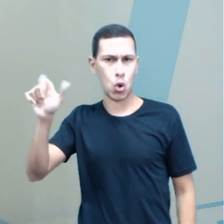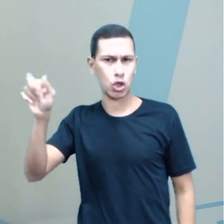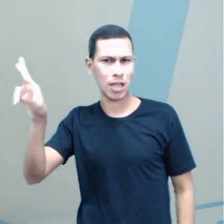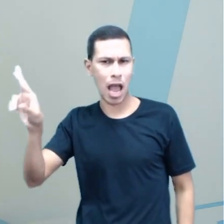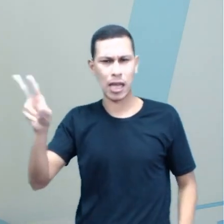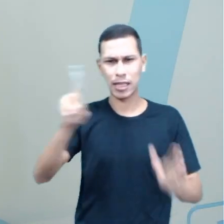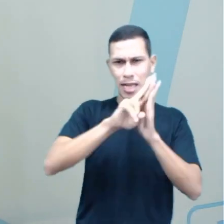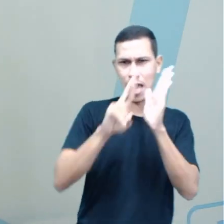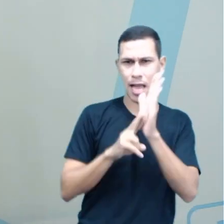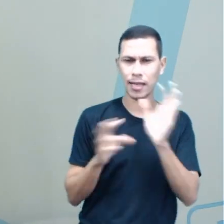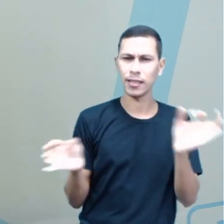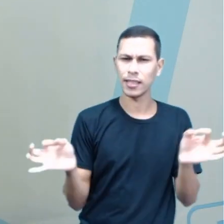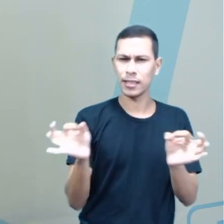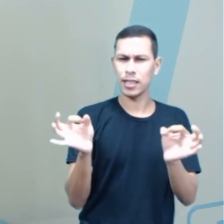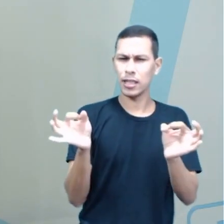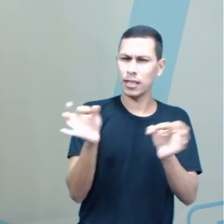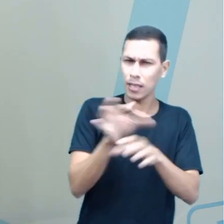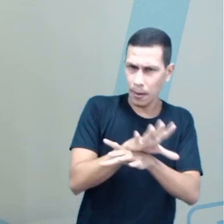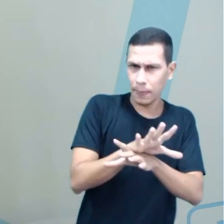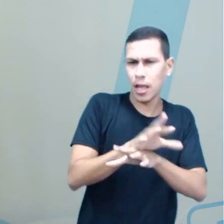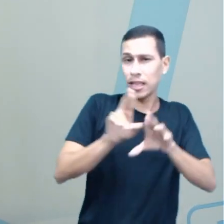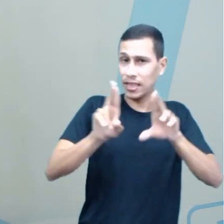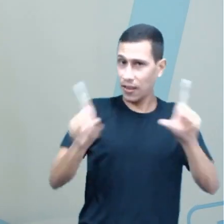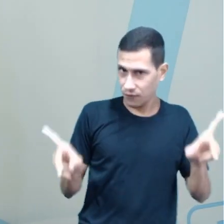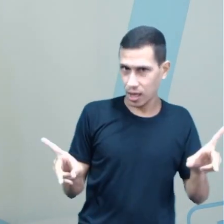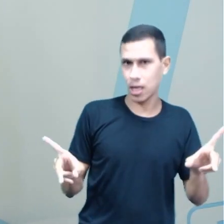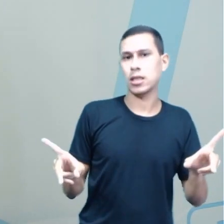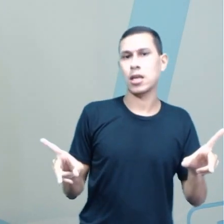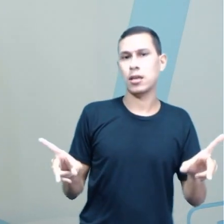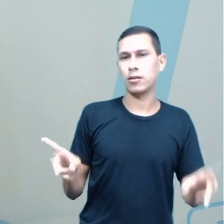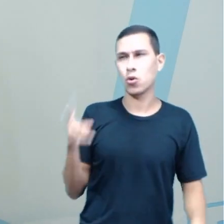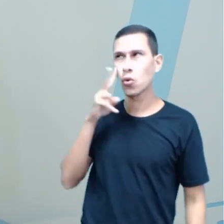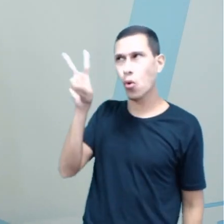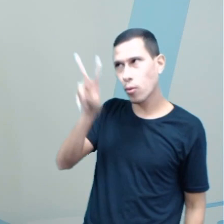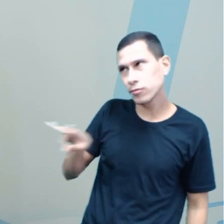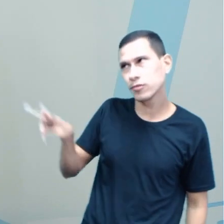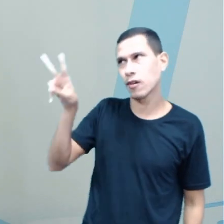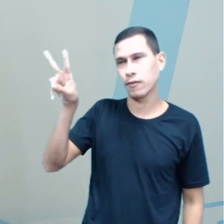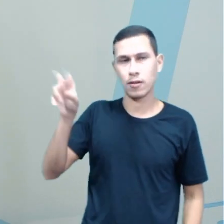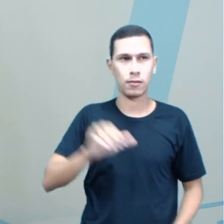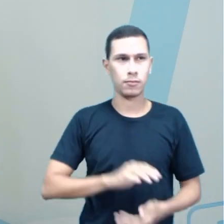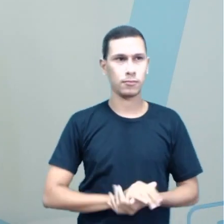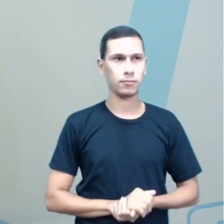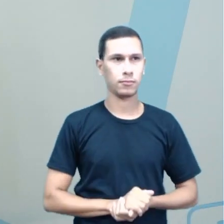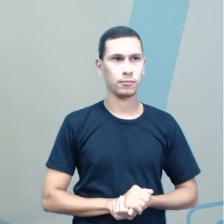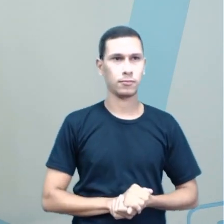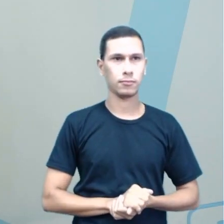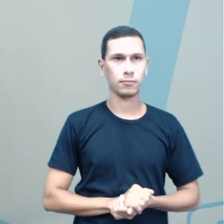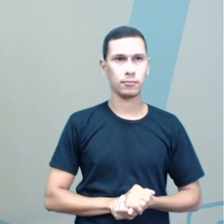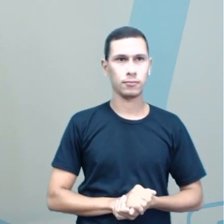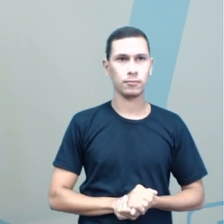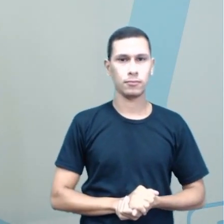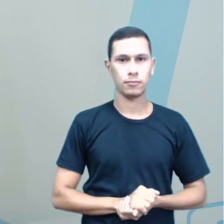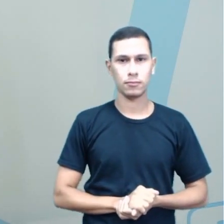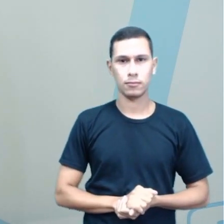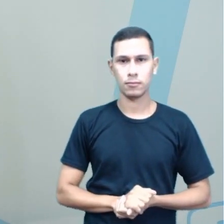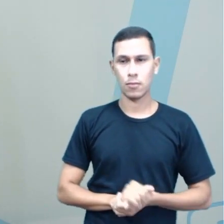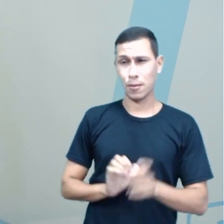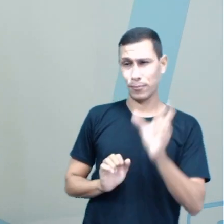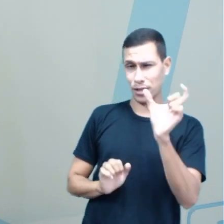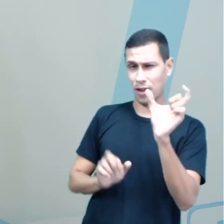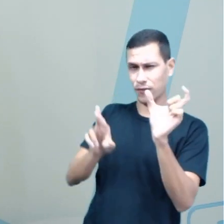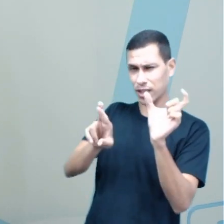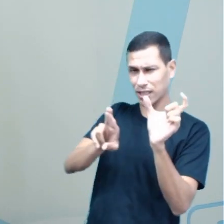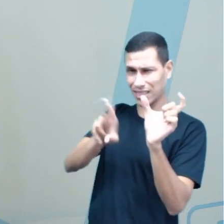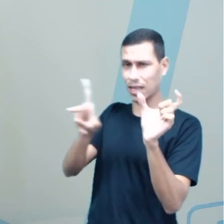caso, good, que no comparativo de superioridade vira better, bad vira worse, for vira further